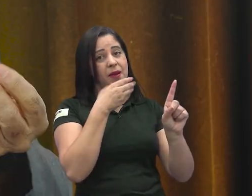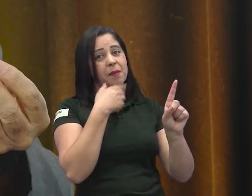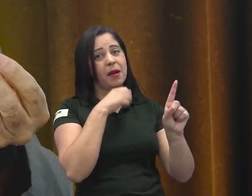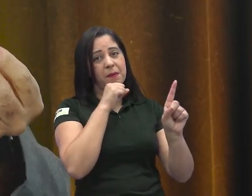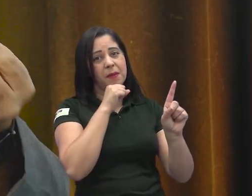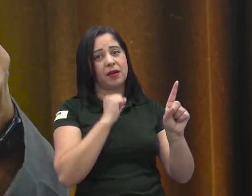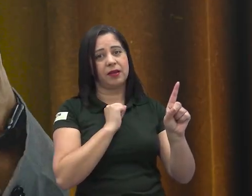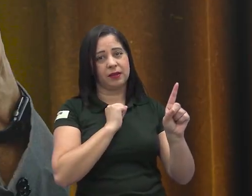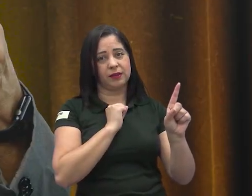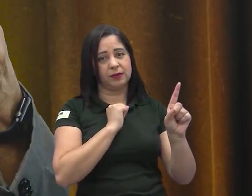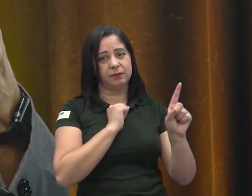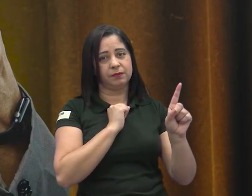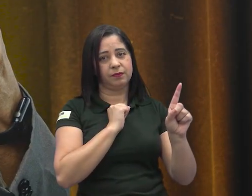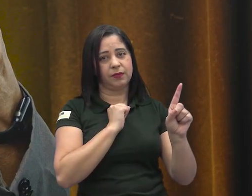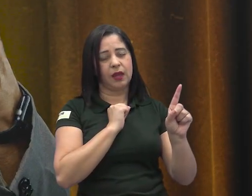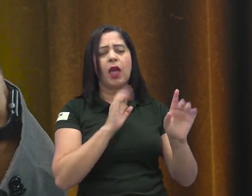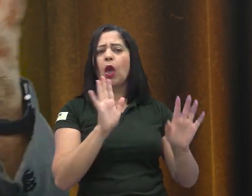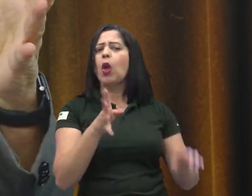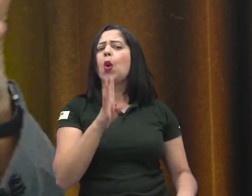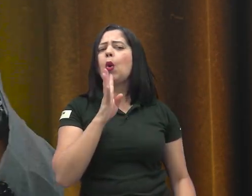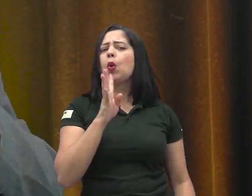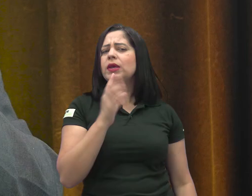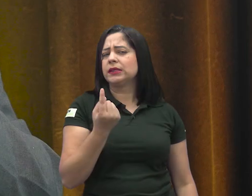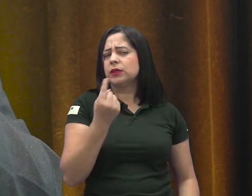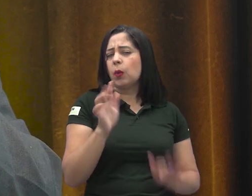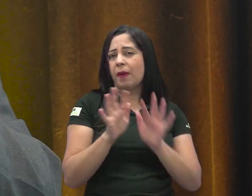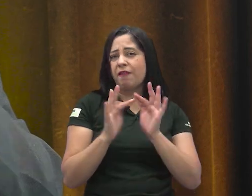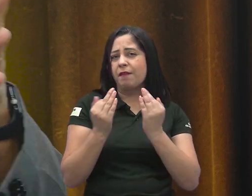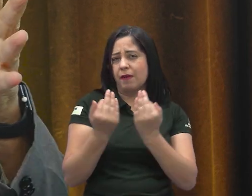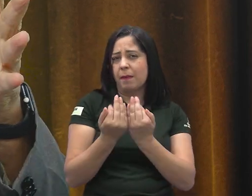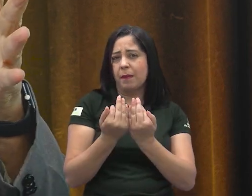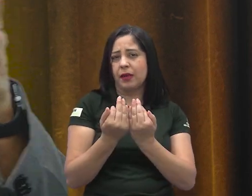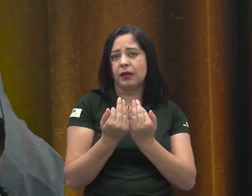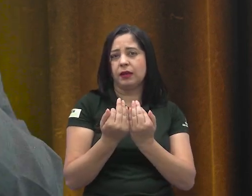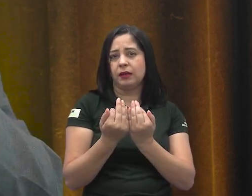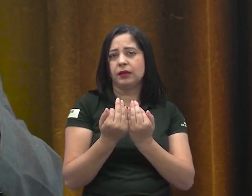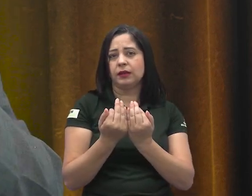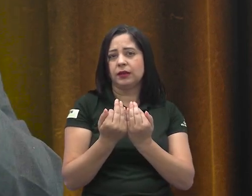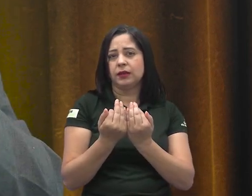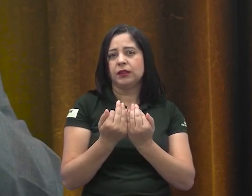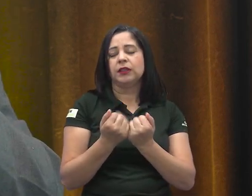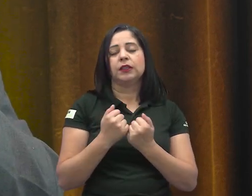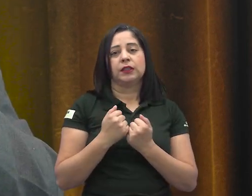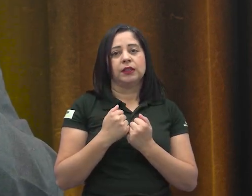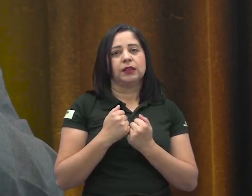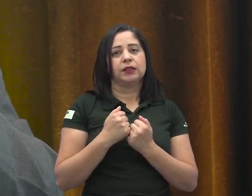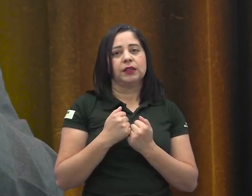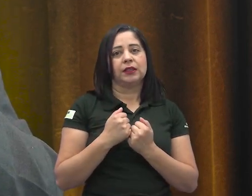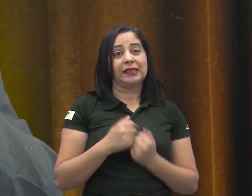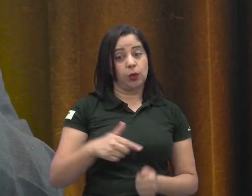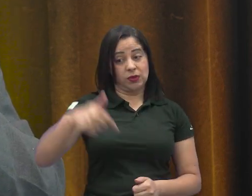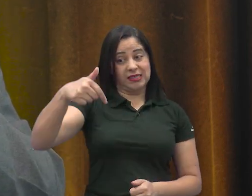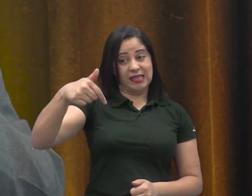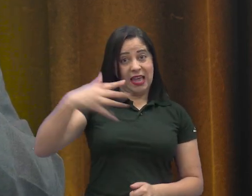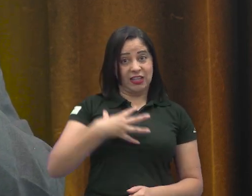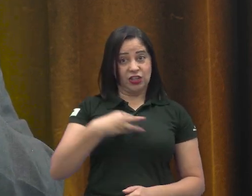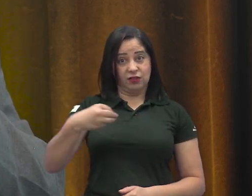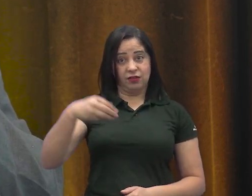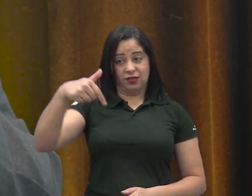tiro o chapéu para eles, que tem uma família até que eu gosto muito do trabalho que eles fazem com o pai. Eles são em